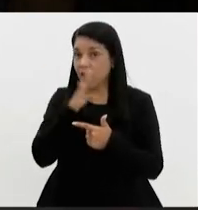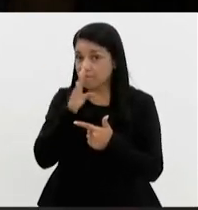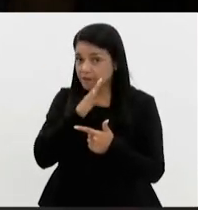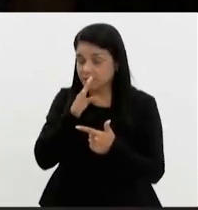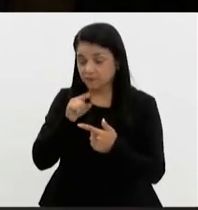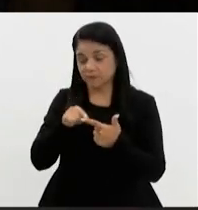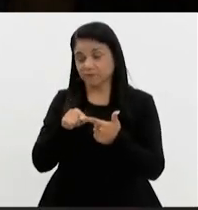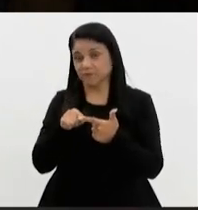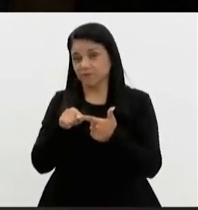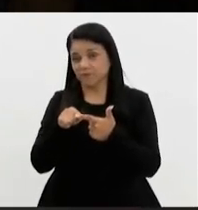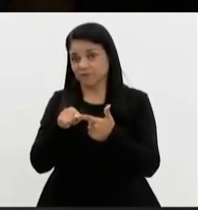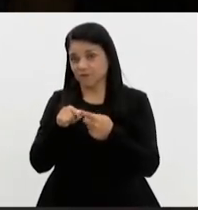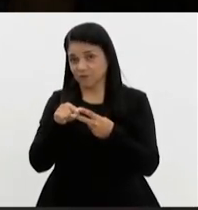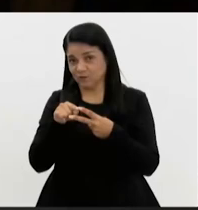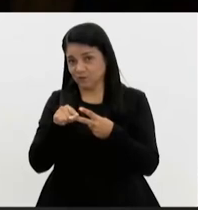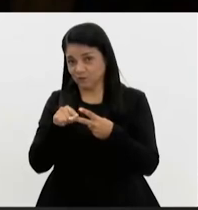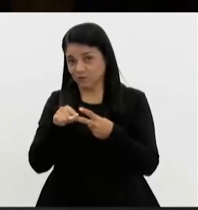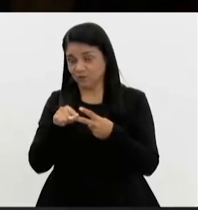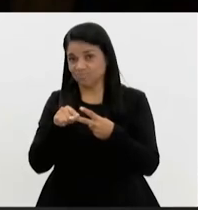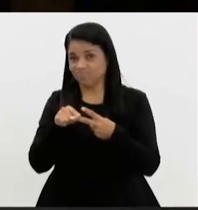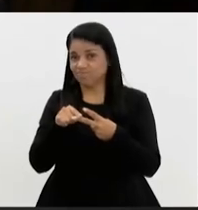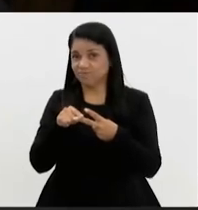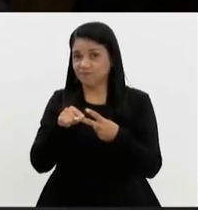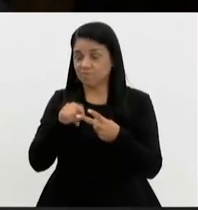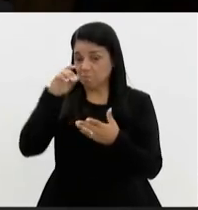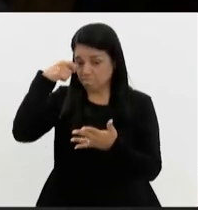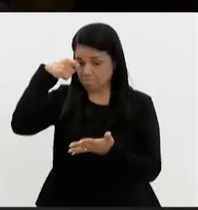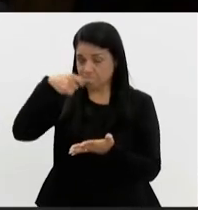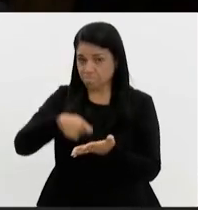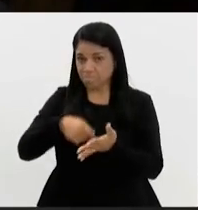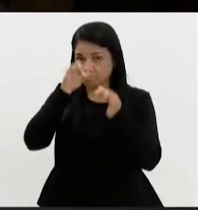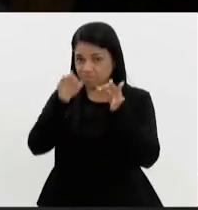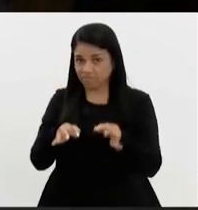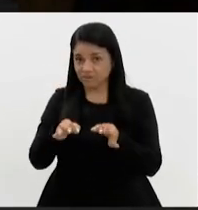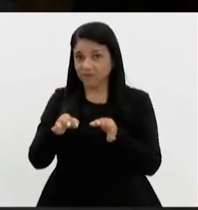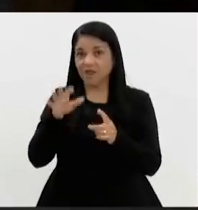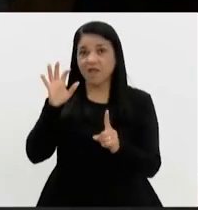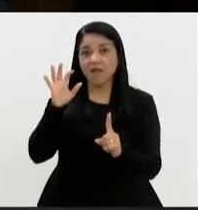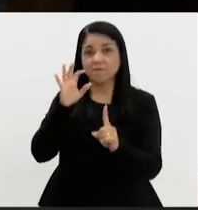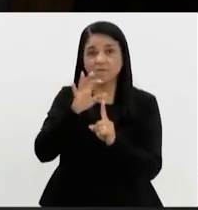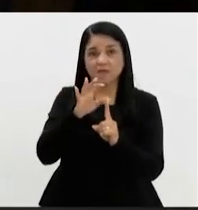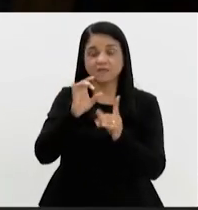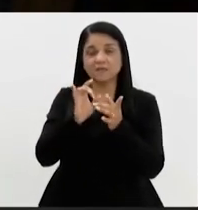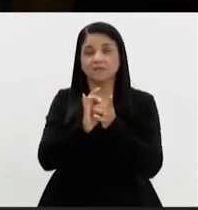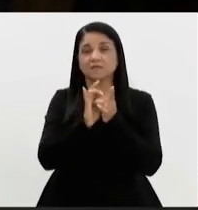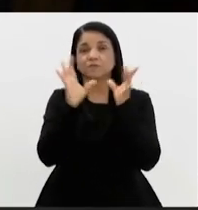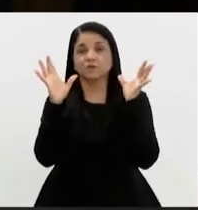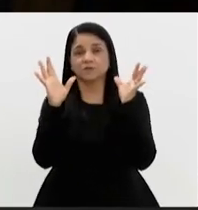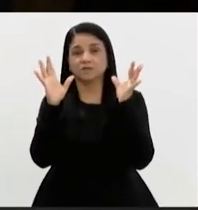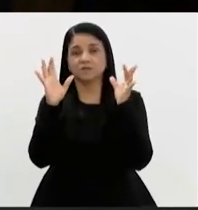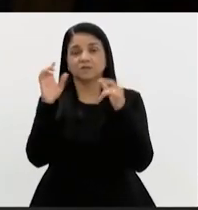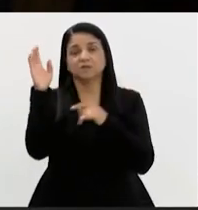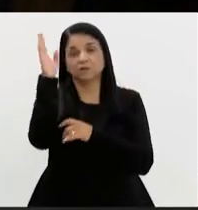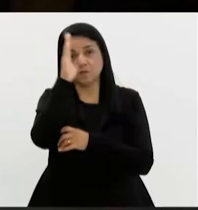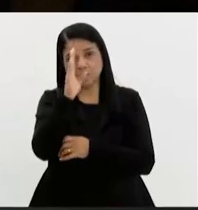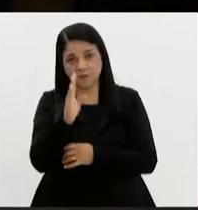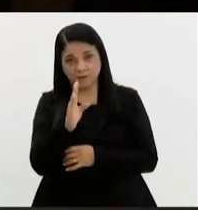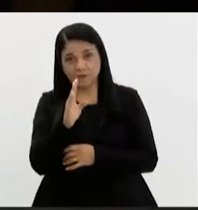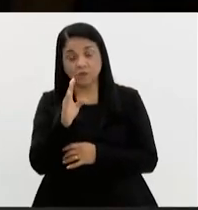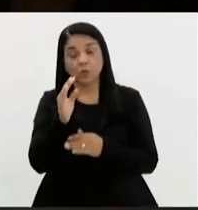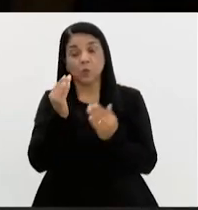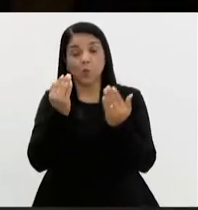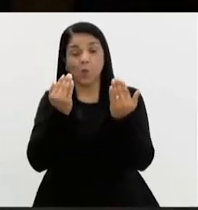dois mais eficaz as ameaças à democracia no país quando nós